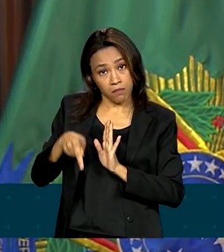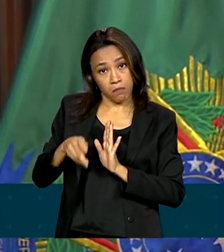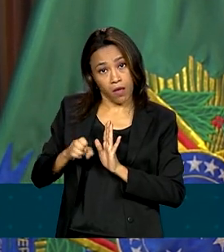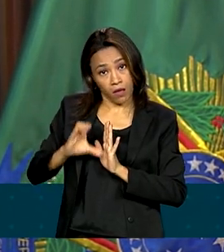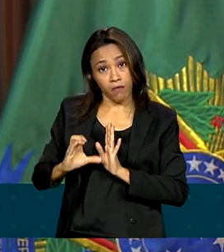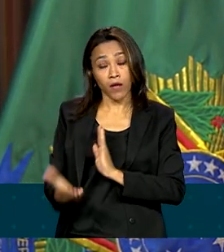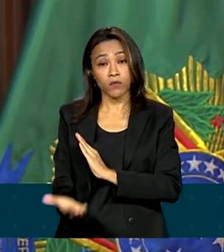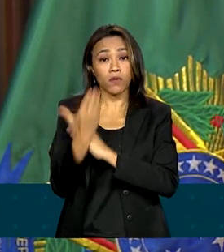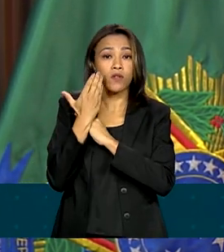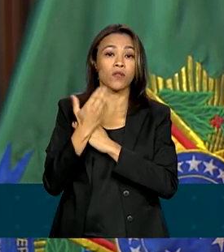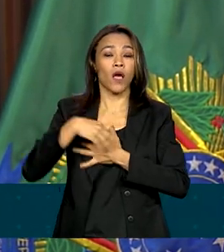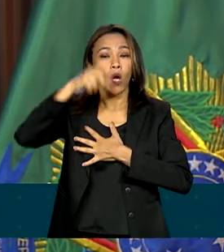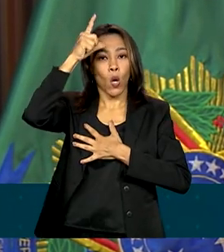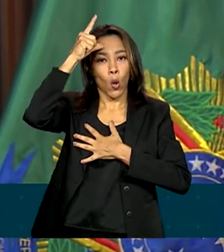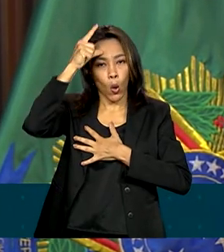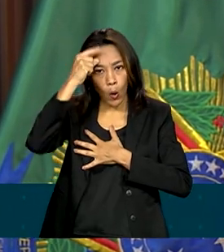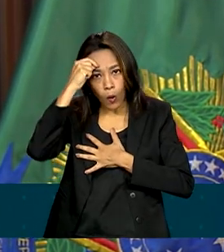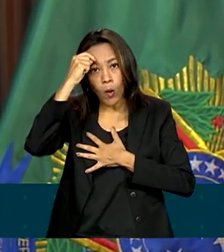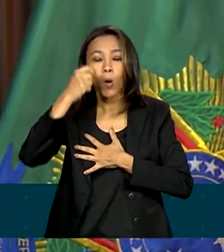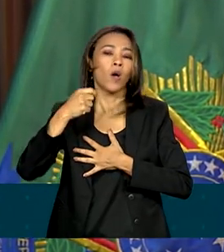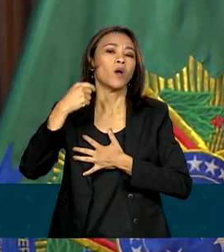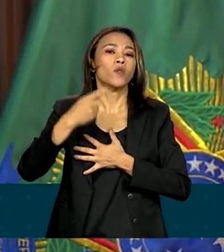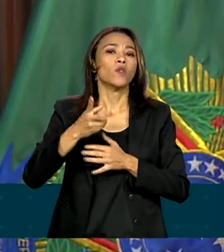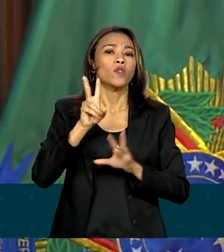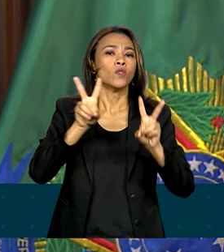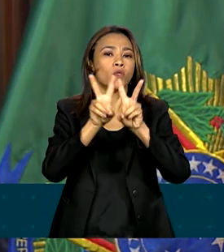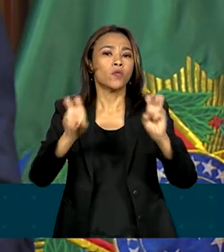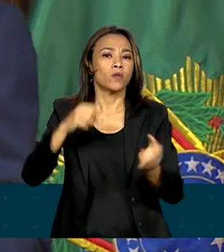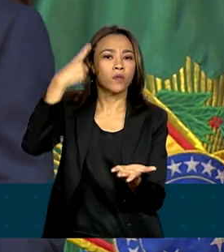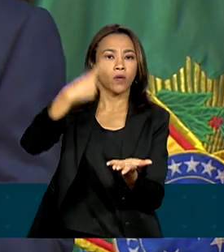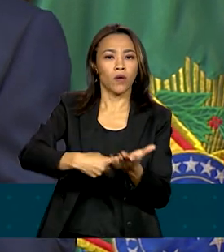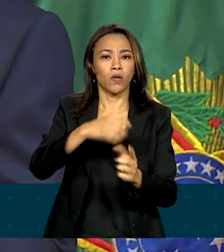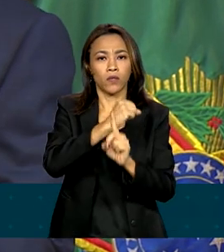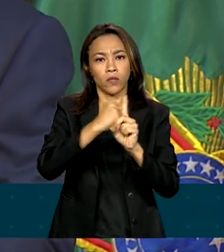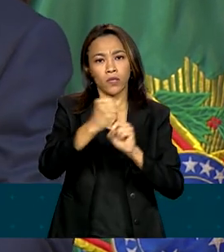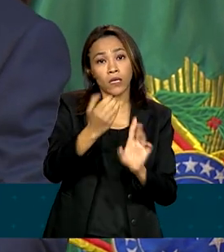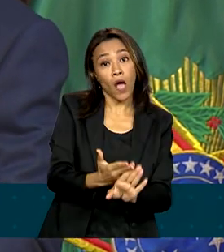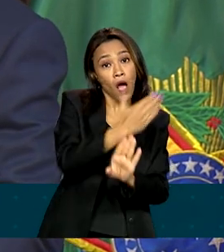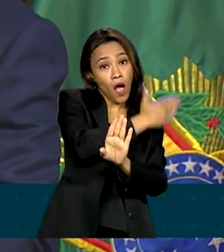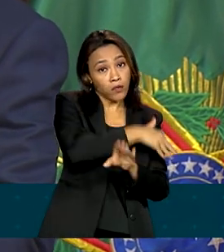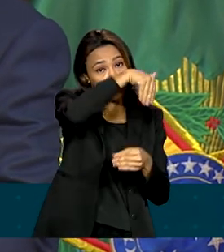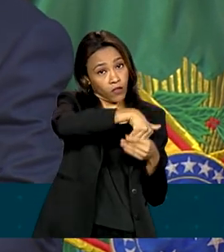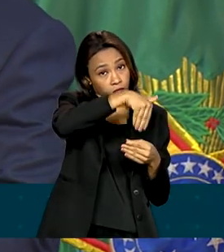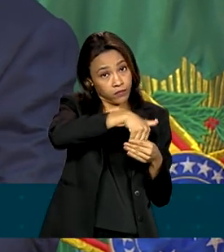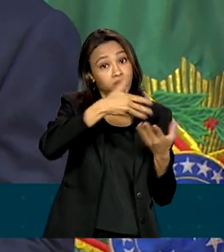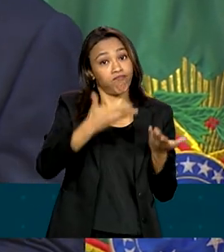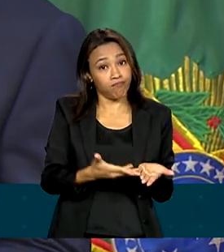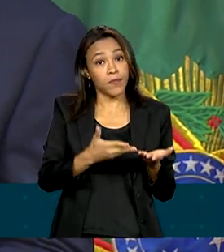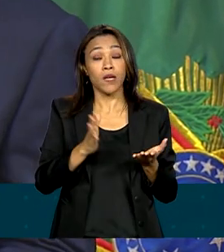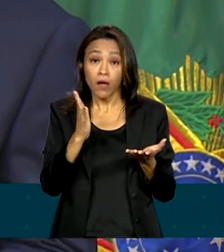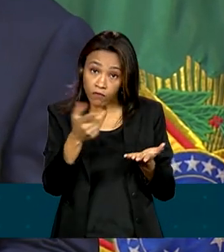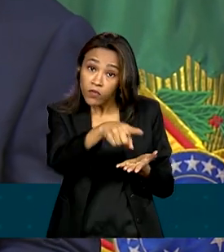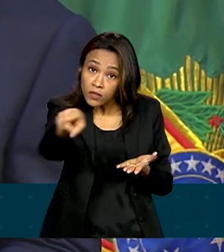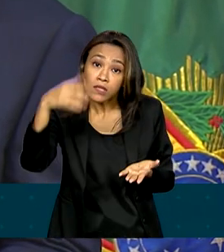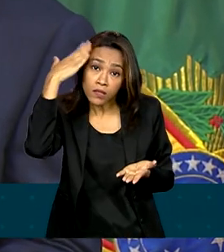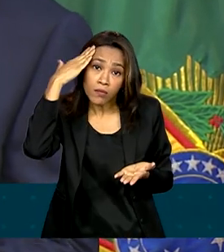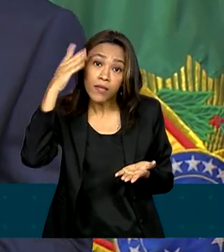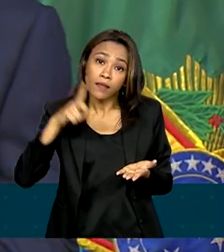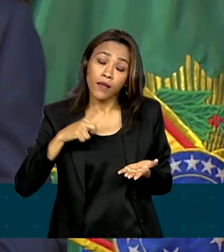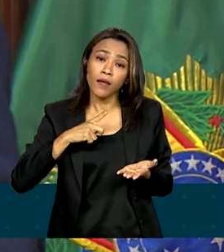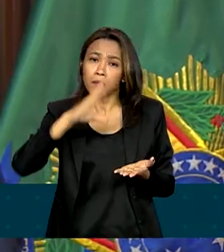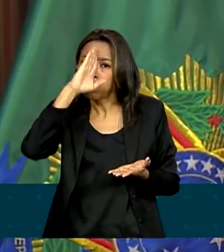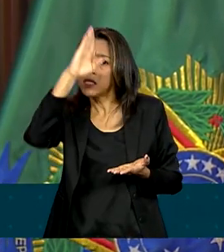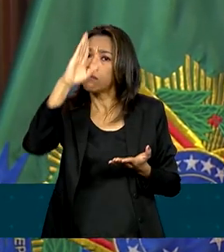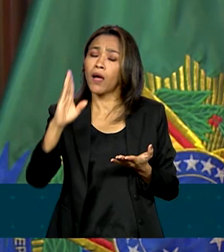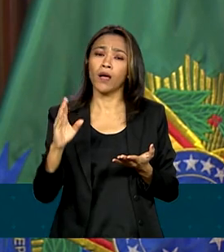sociais que tínhamos assumido durante a campanha, mas nós sabemos que também vocês têm obras que vocês consideram prioritárias.